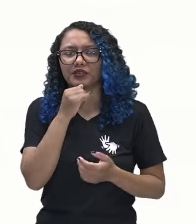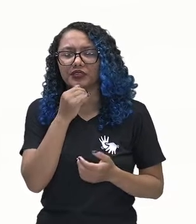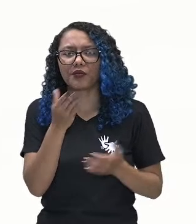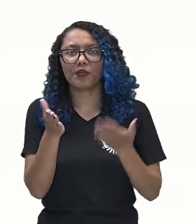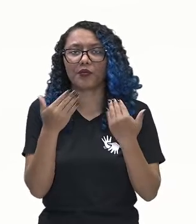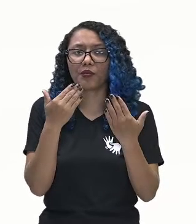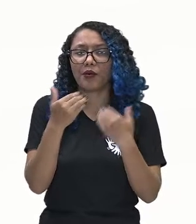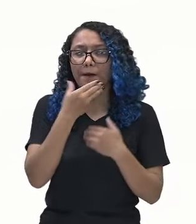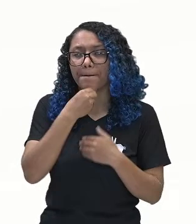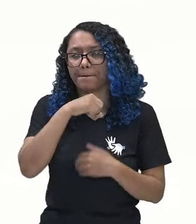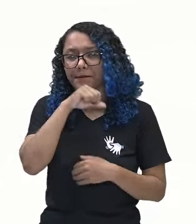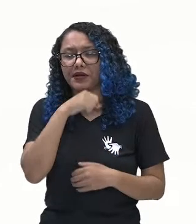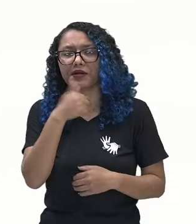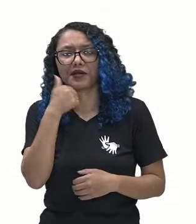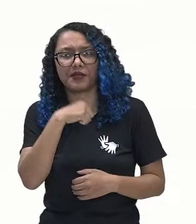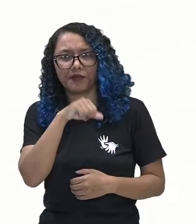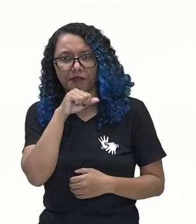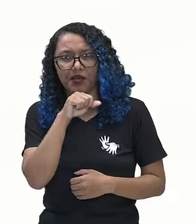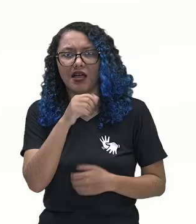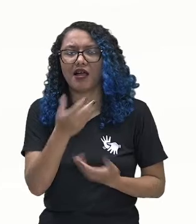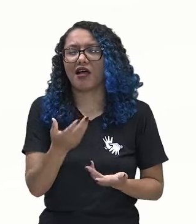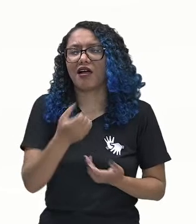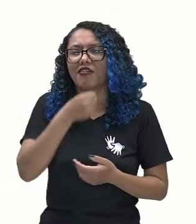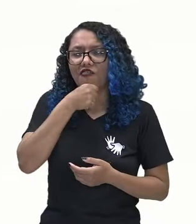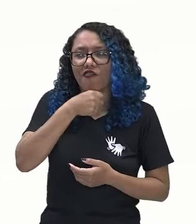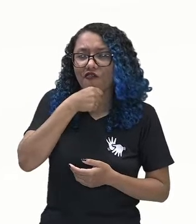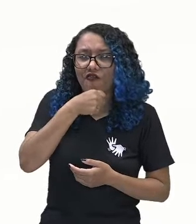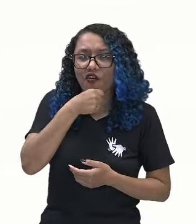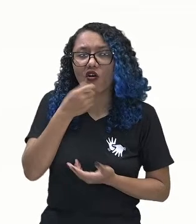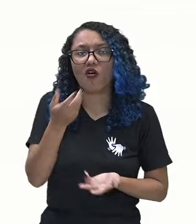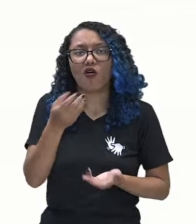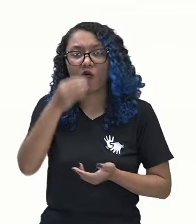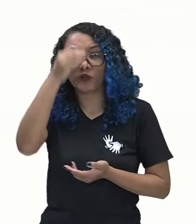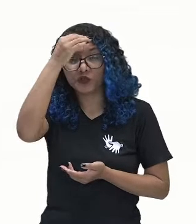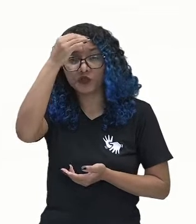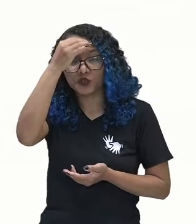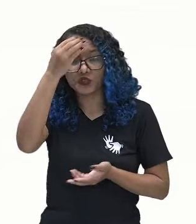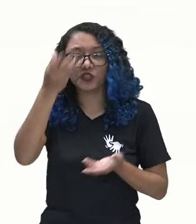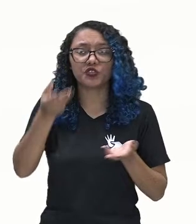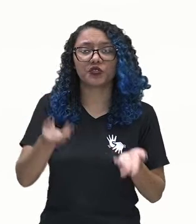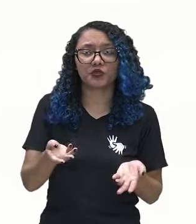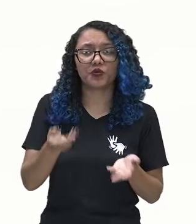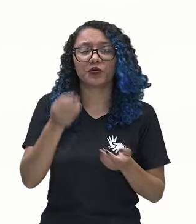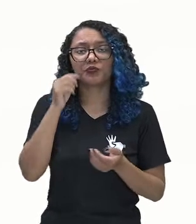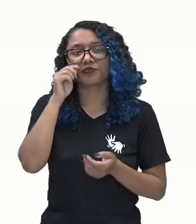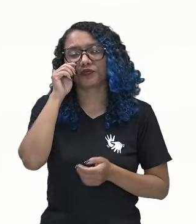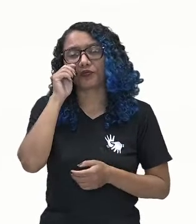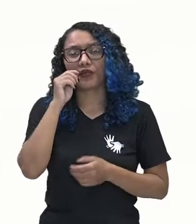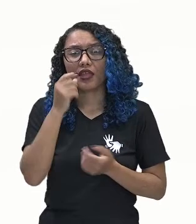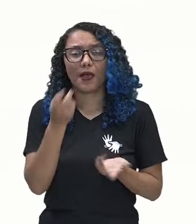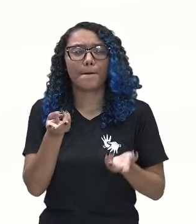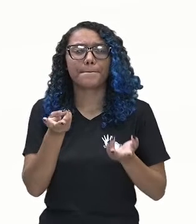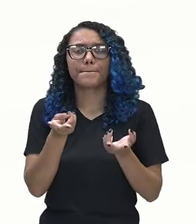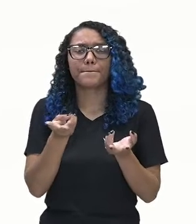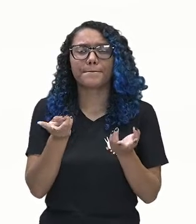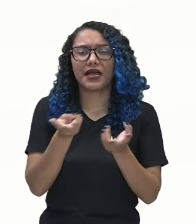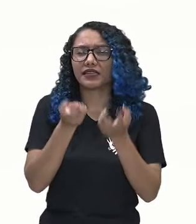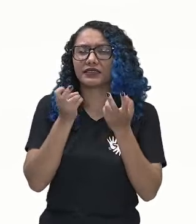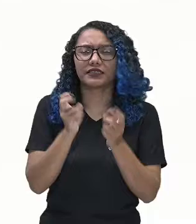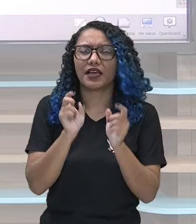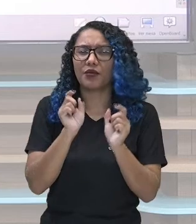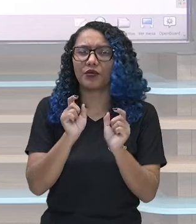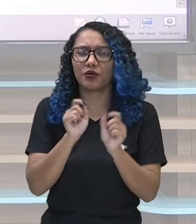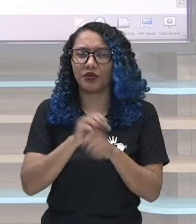seus pais, com os seus avós, com os seus tios, vocês podem perceber, não a partir